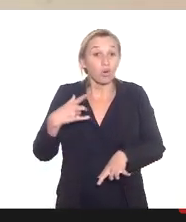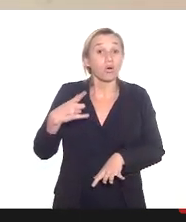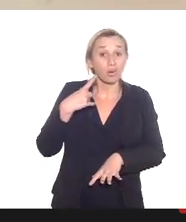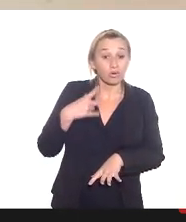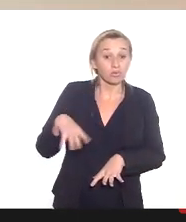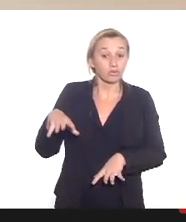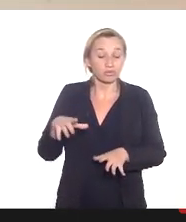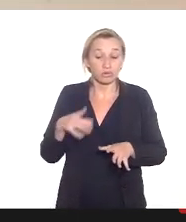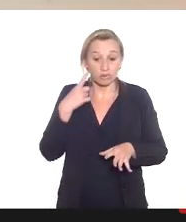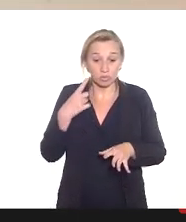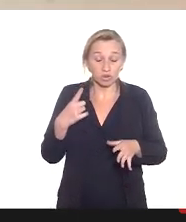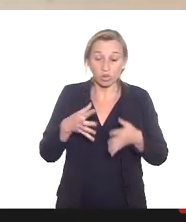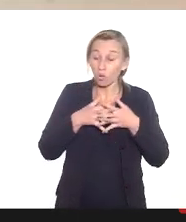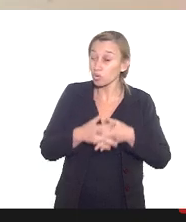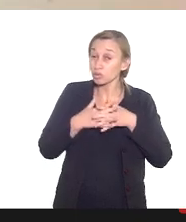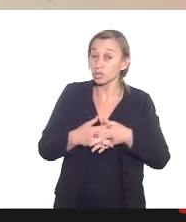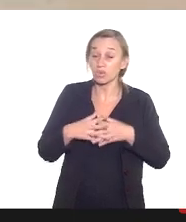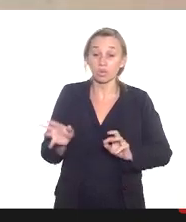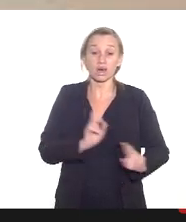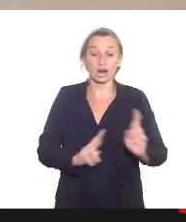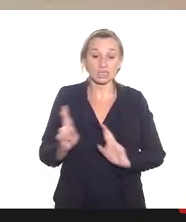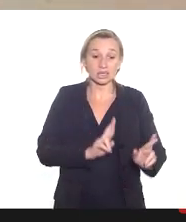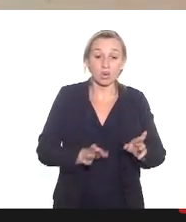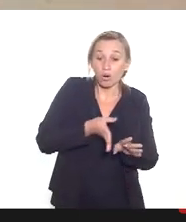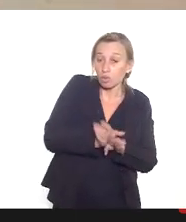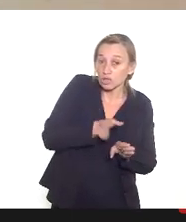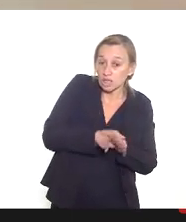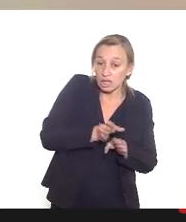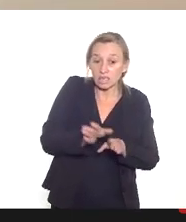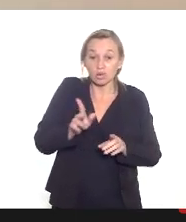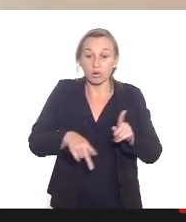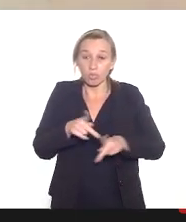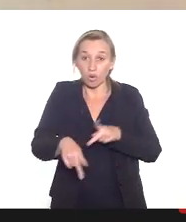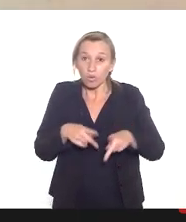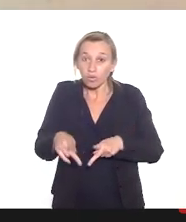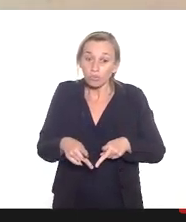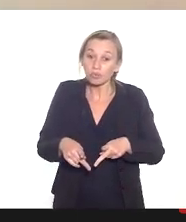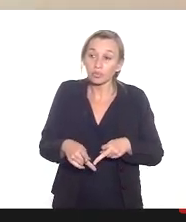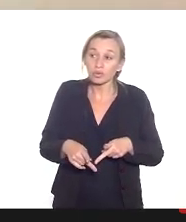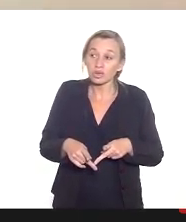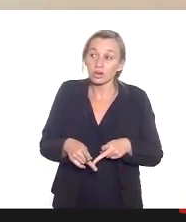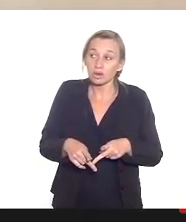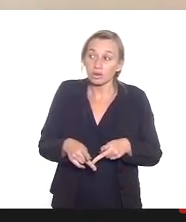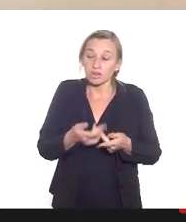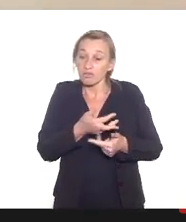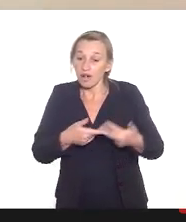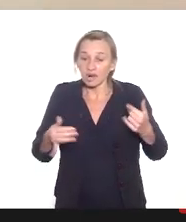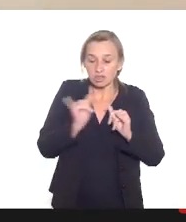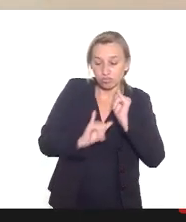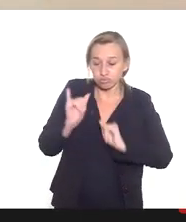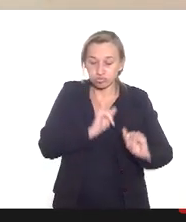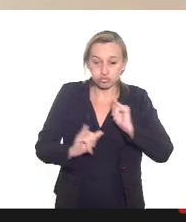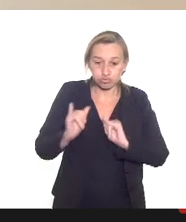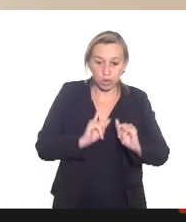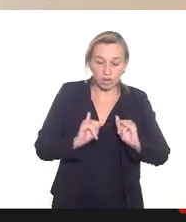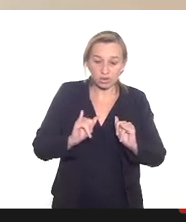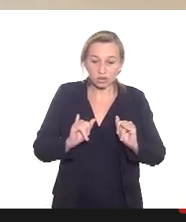vimos Muita confusão com relação à a orientação à população é eram tantas informações